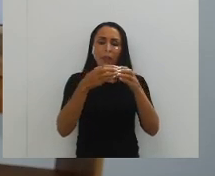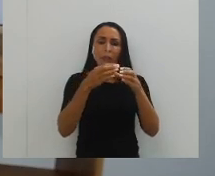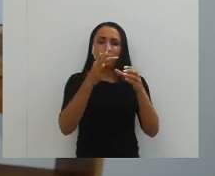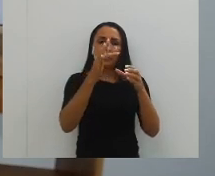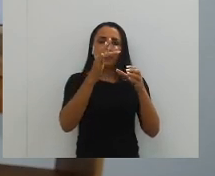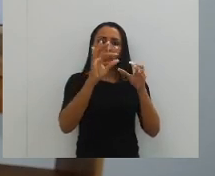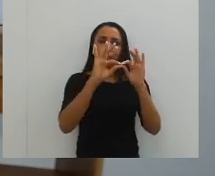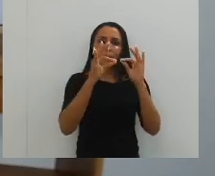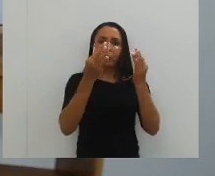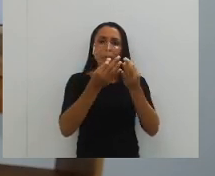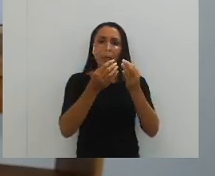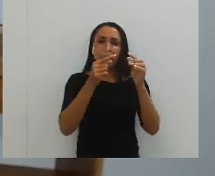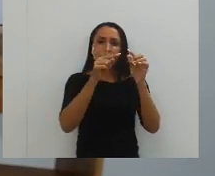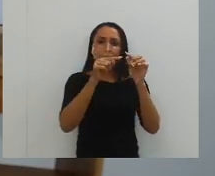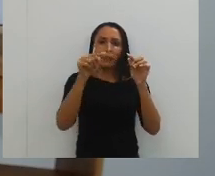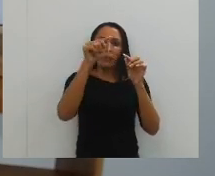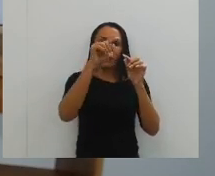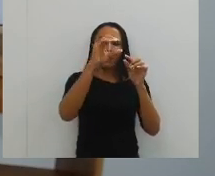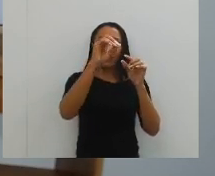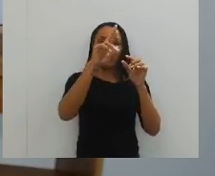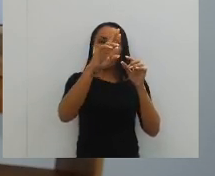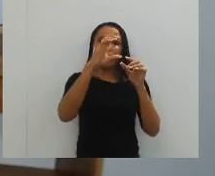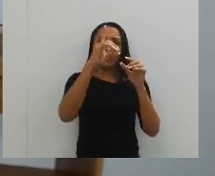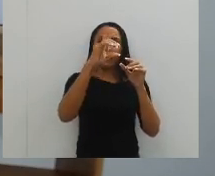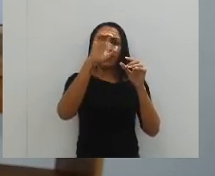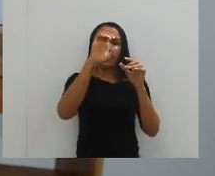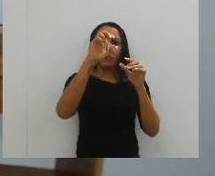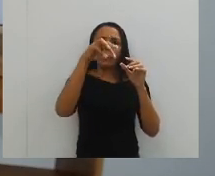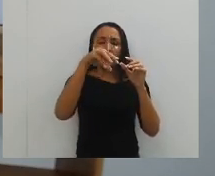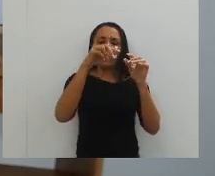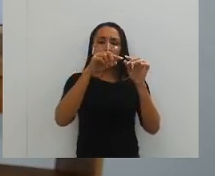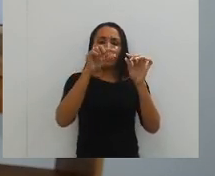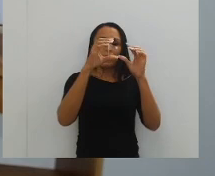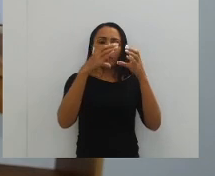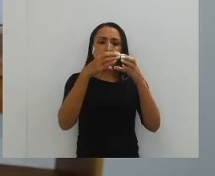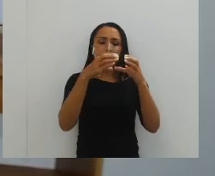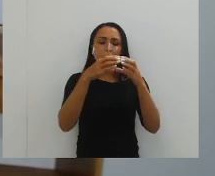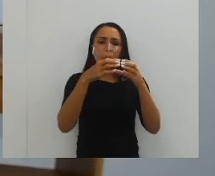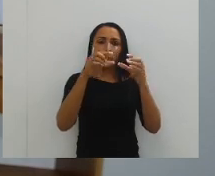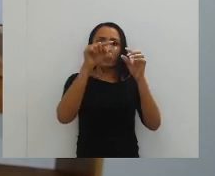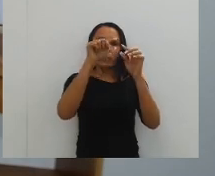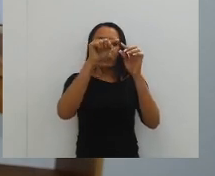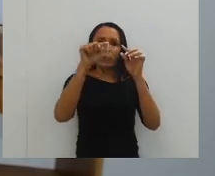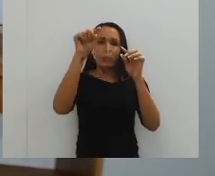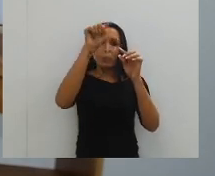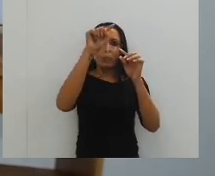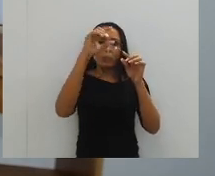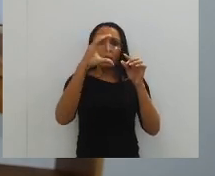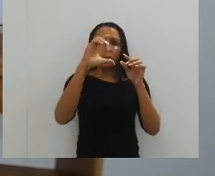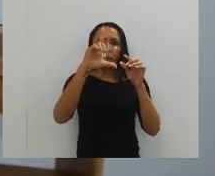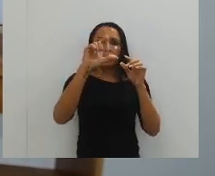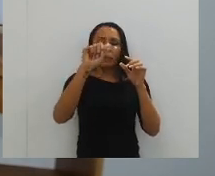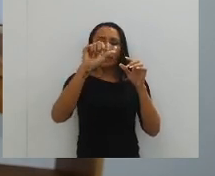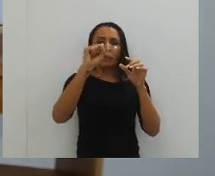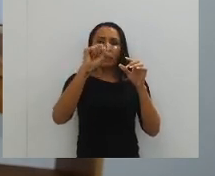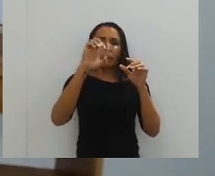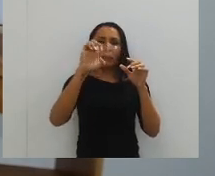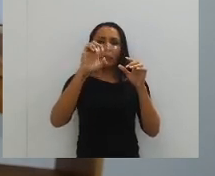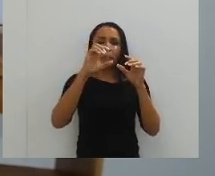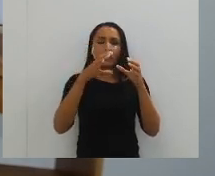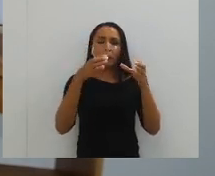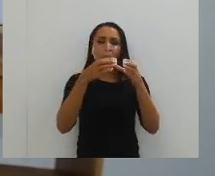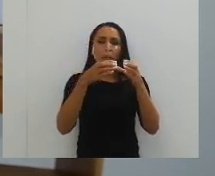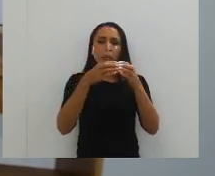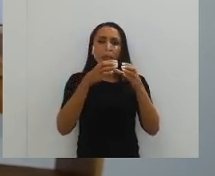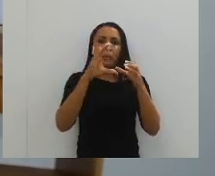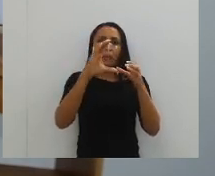famílias forma uma ordem. Um conjunto de ordens forma uma classe. Um conjunto